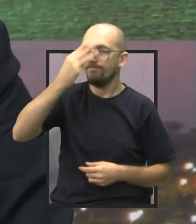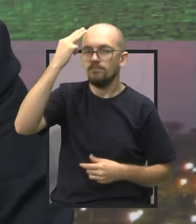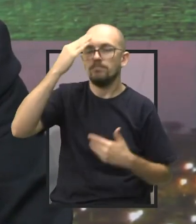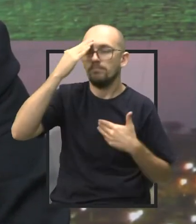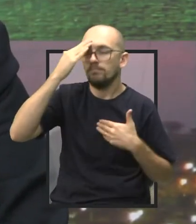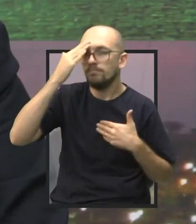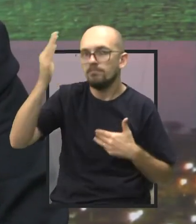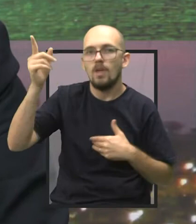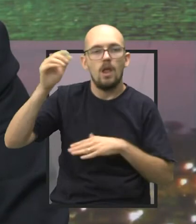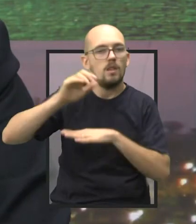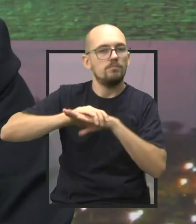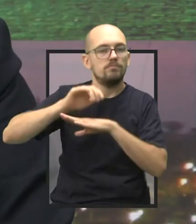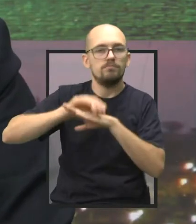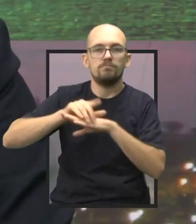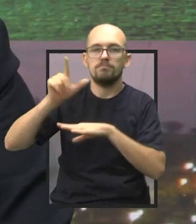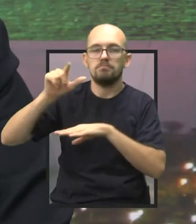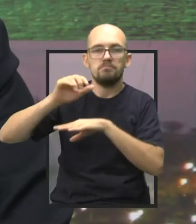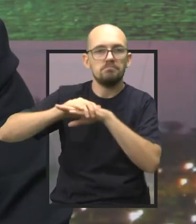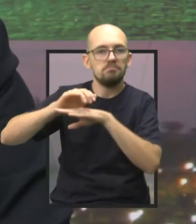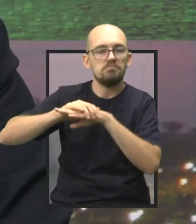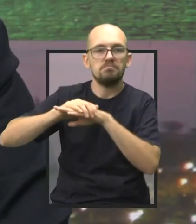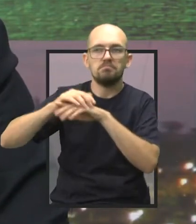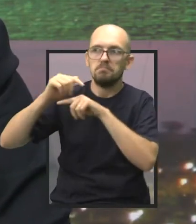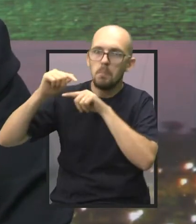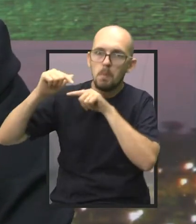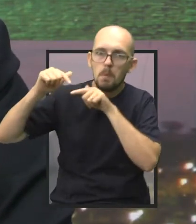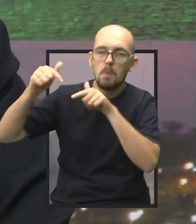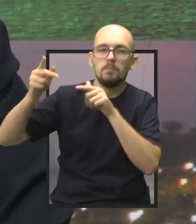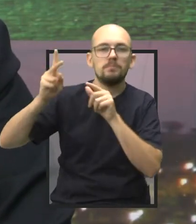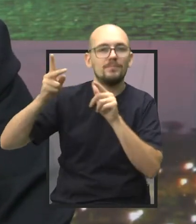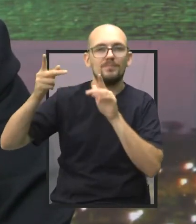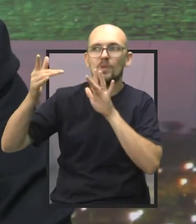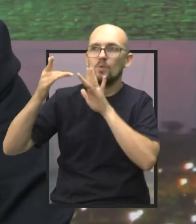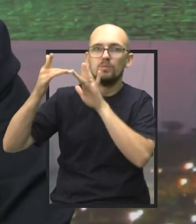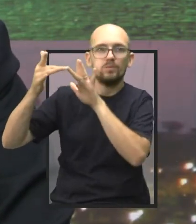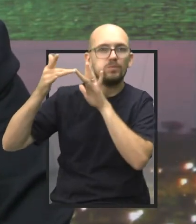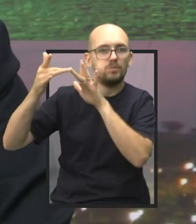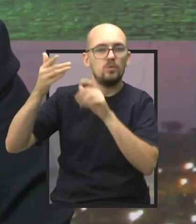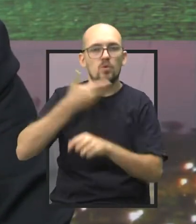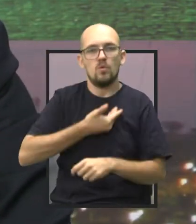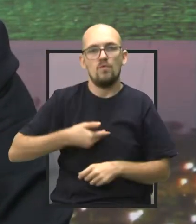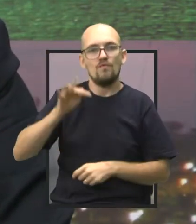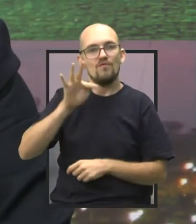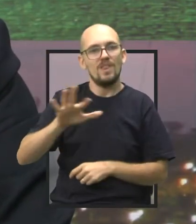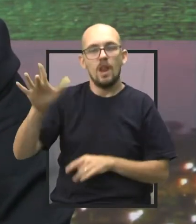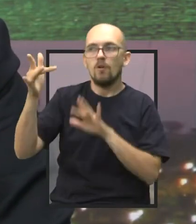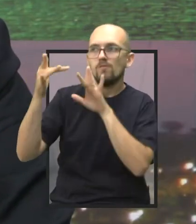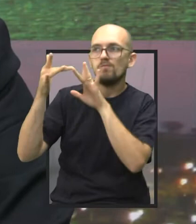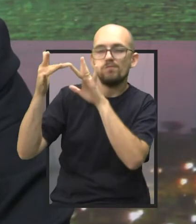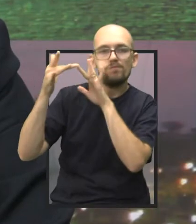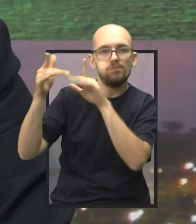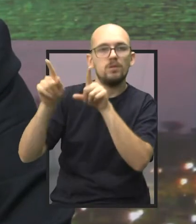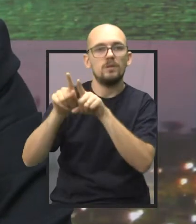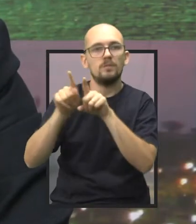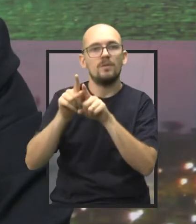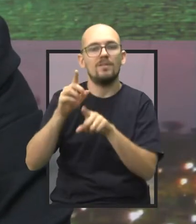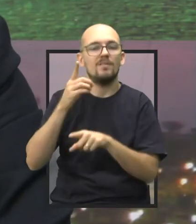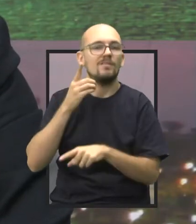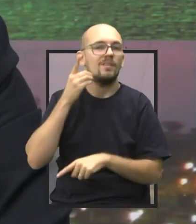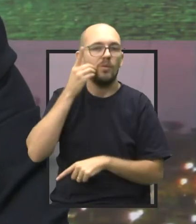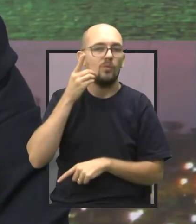fez toda essa... A gente, com um bom entrosamento com o governo federal, juntamente com o deputado Baleia